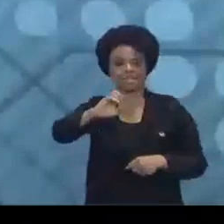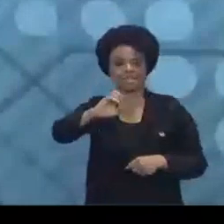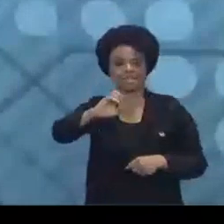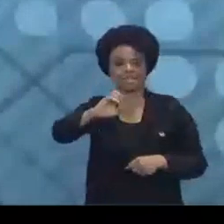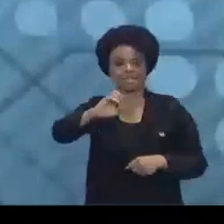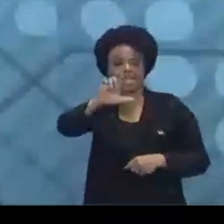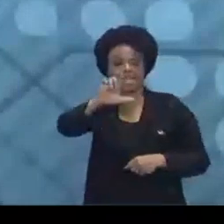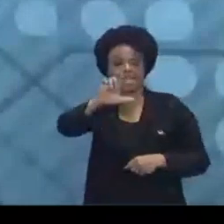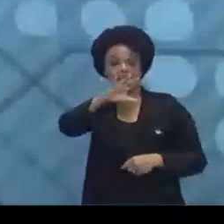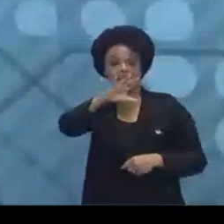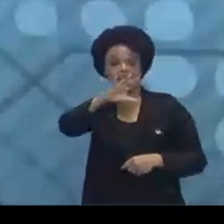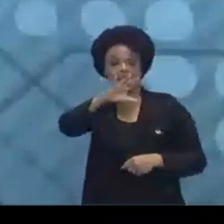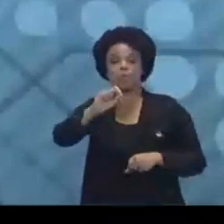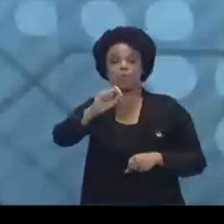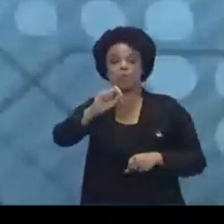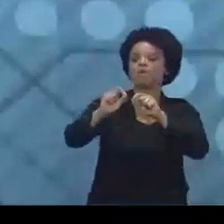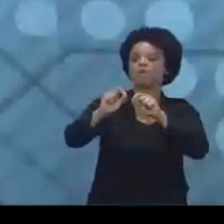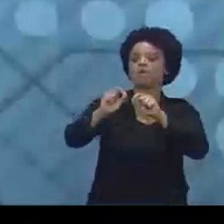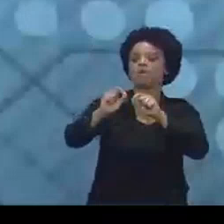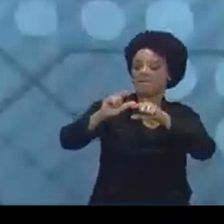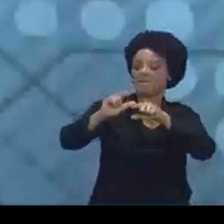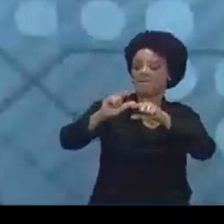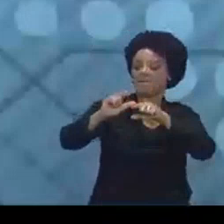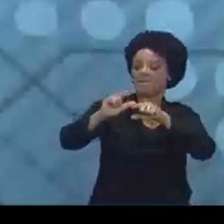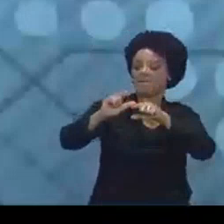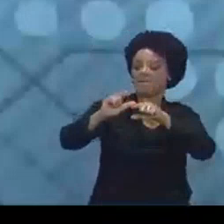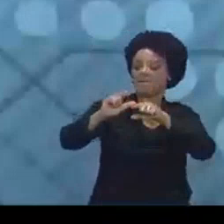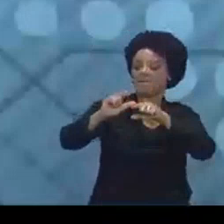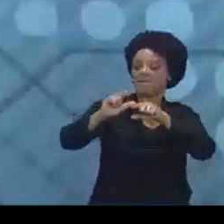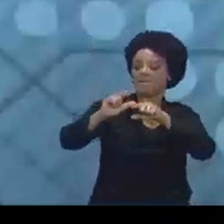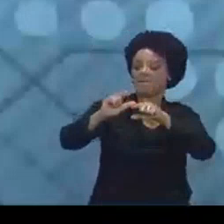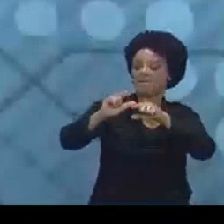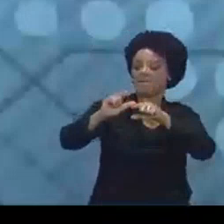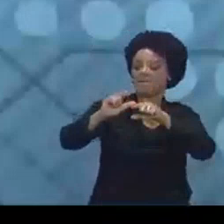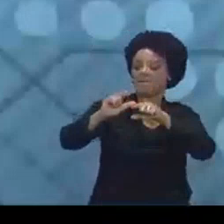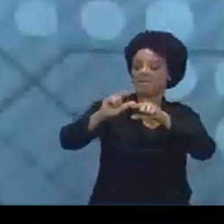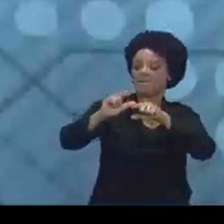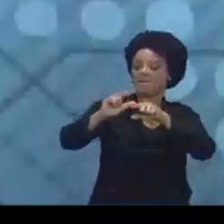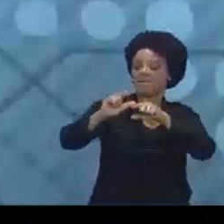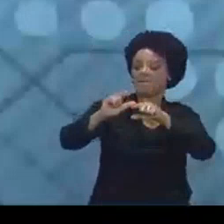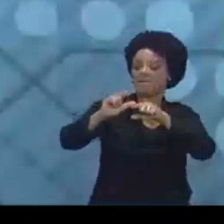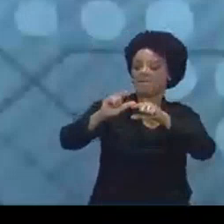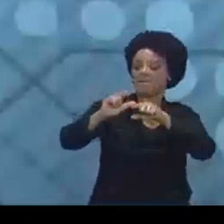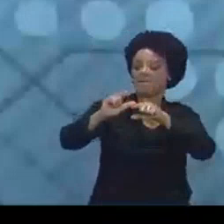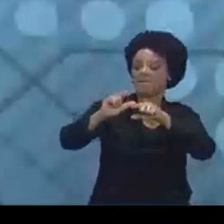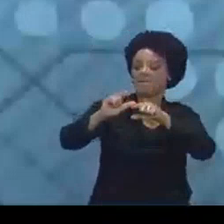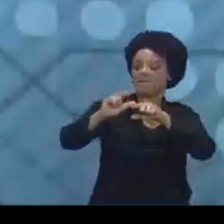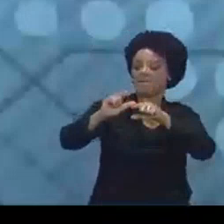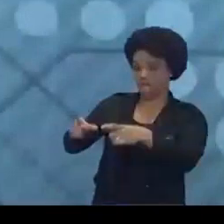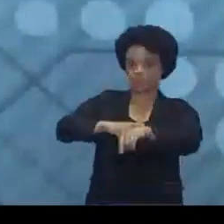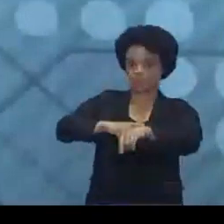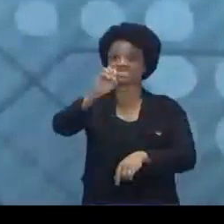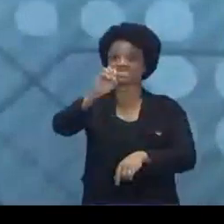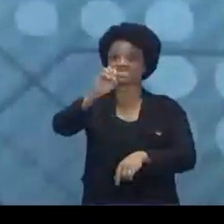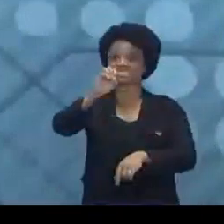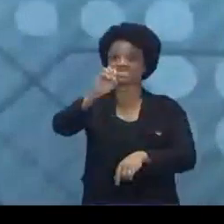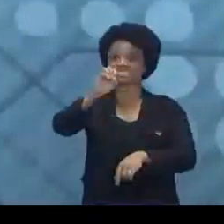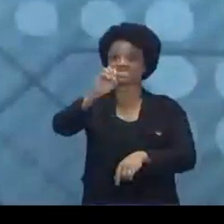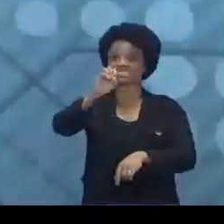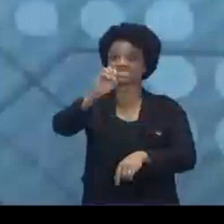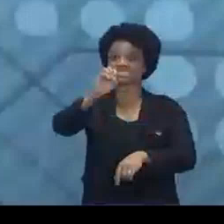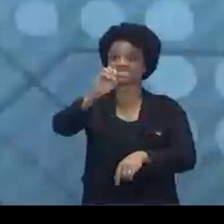que está saindo de uma posição zero, num tempo zero, e acelerando,